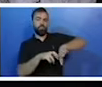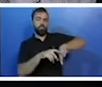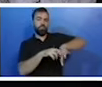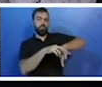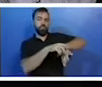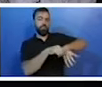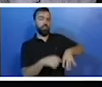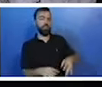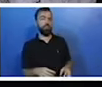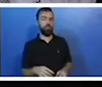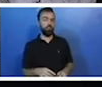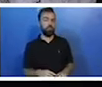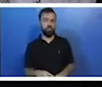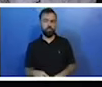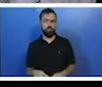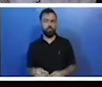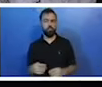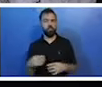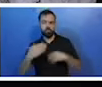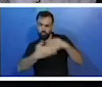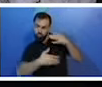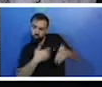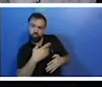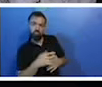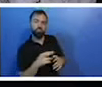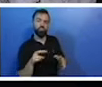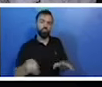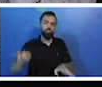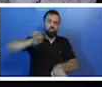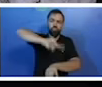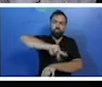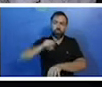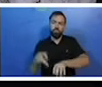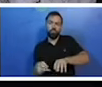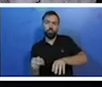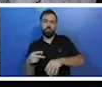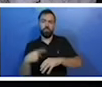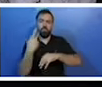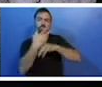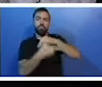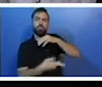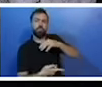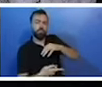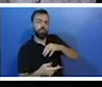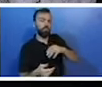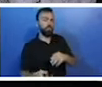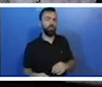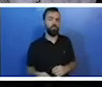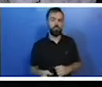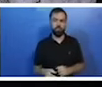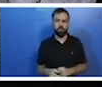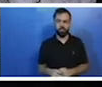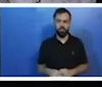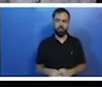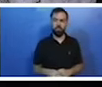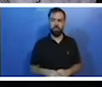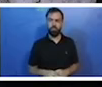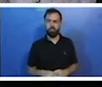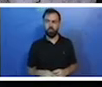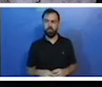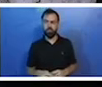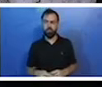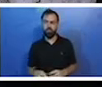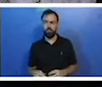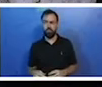E fazendo também acrobacias, manobras. É um esporte que, em muitos momentos, eles